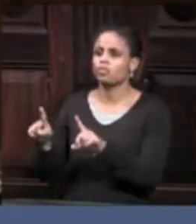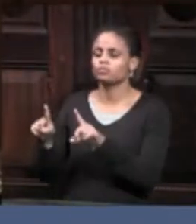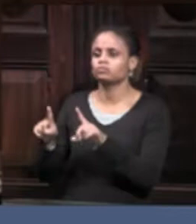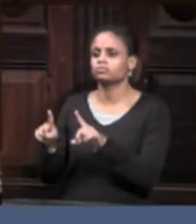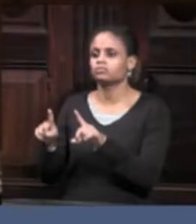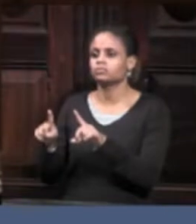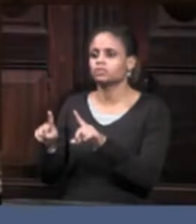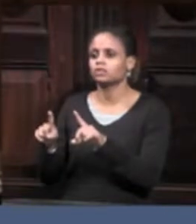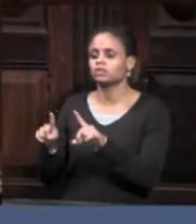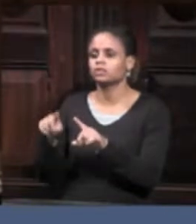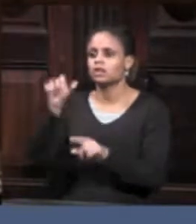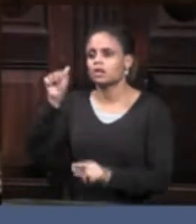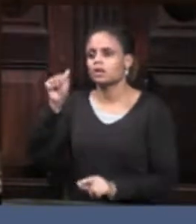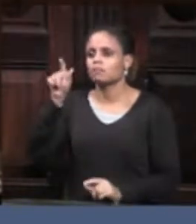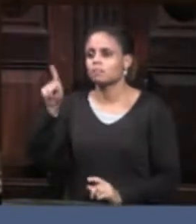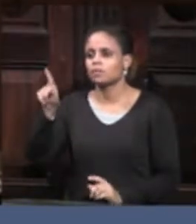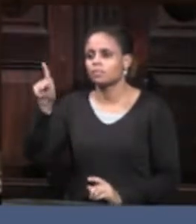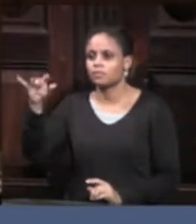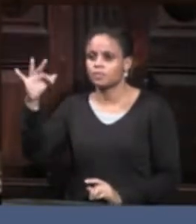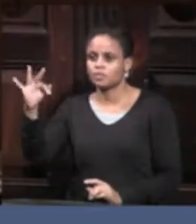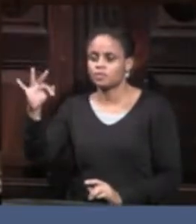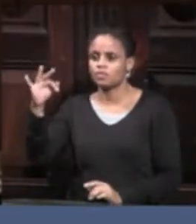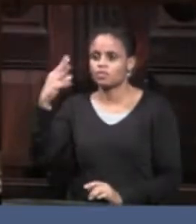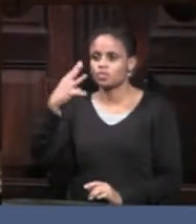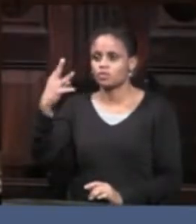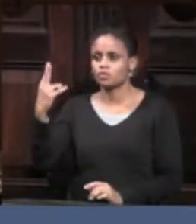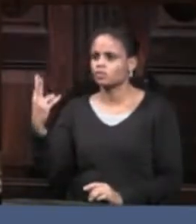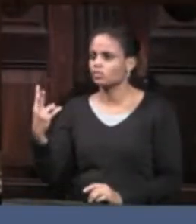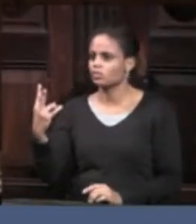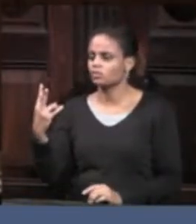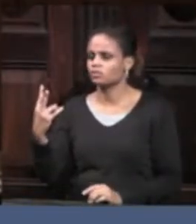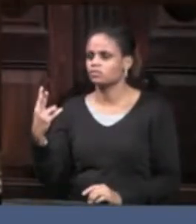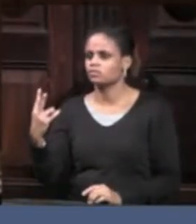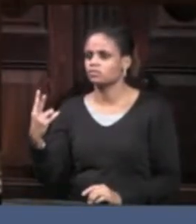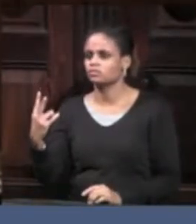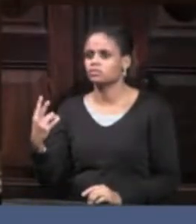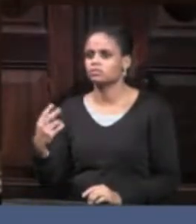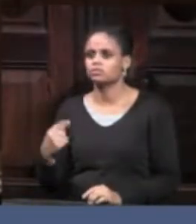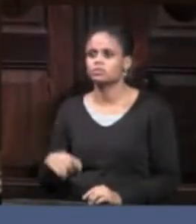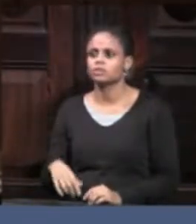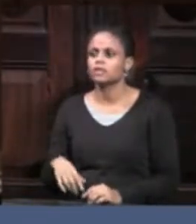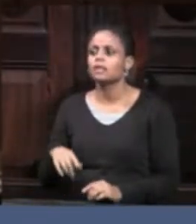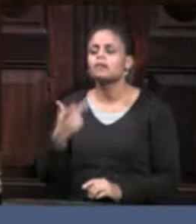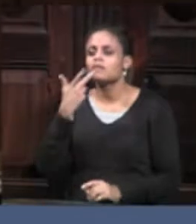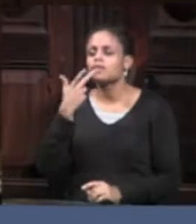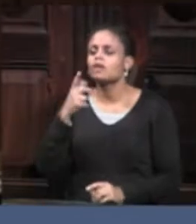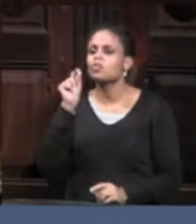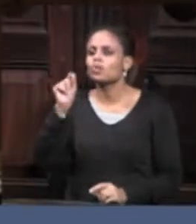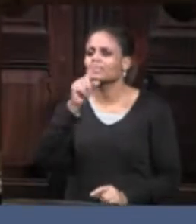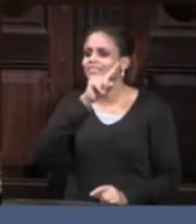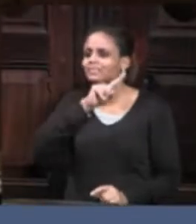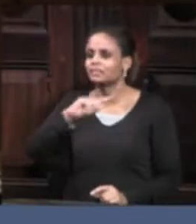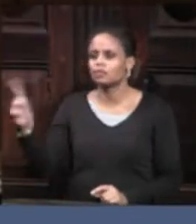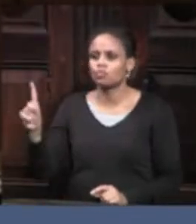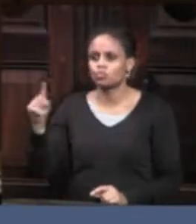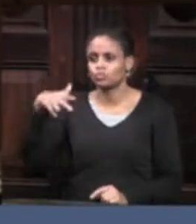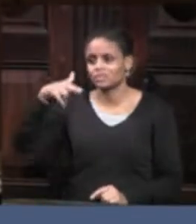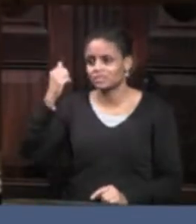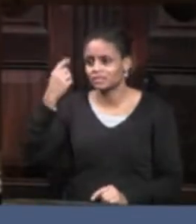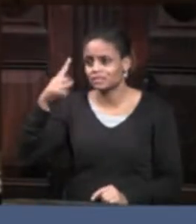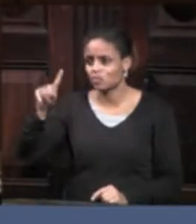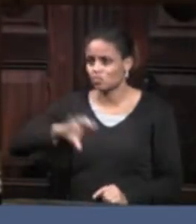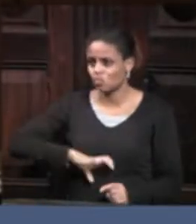ADPF 442, dizendo, em primeiro lugar, não ao aborto. É o que pensam